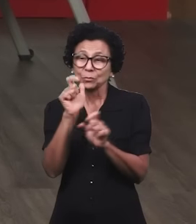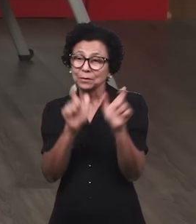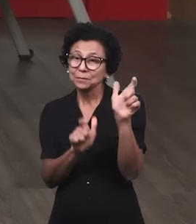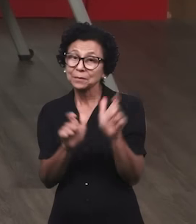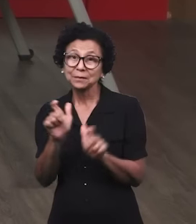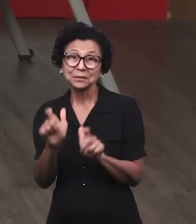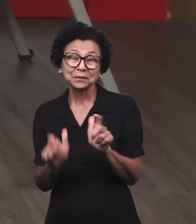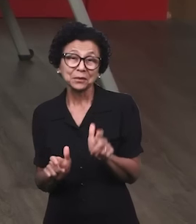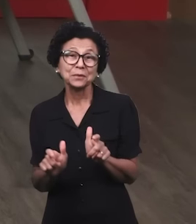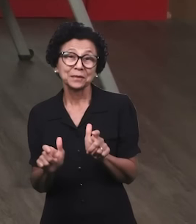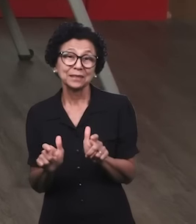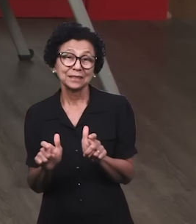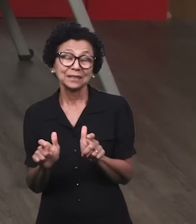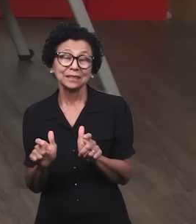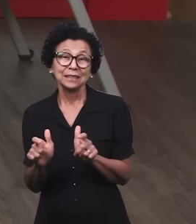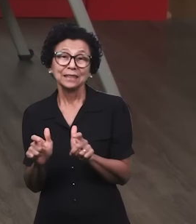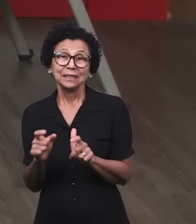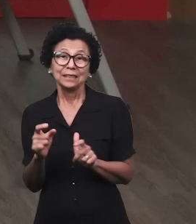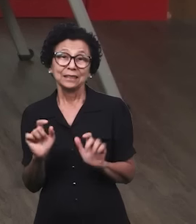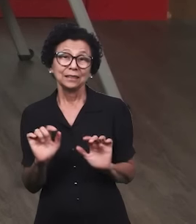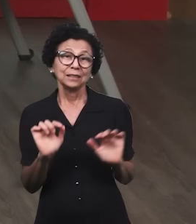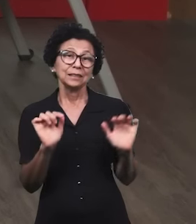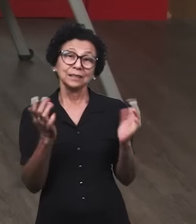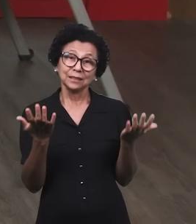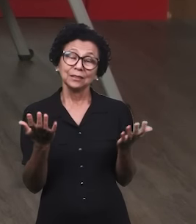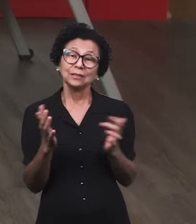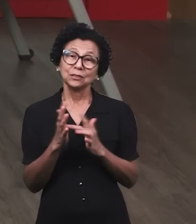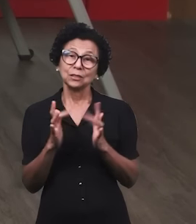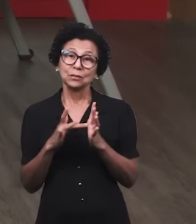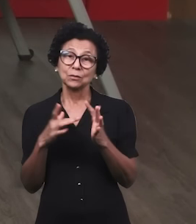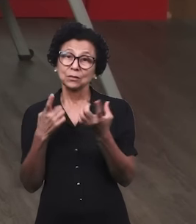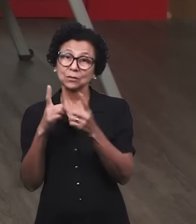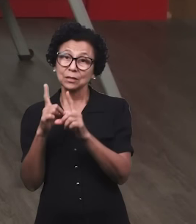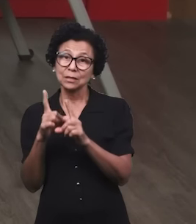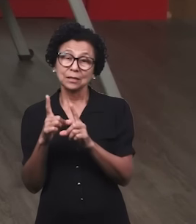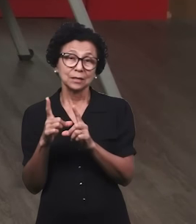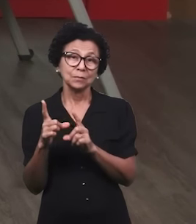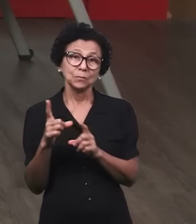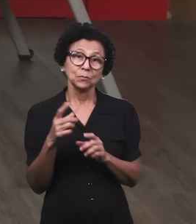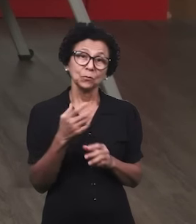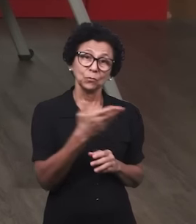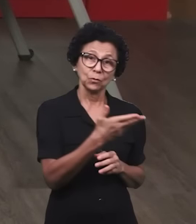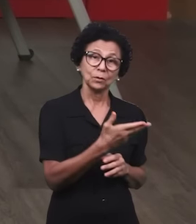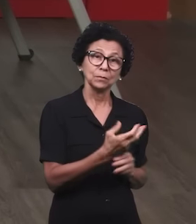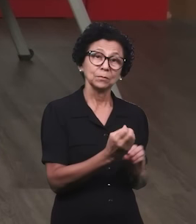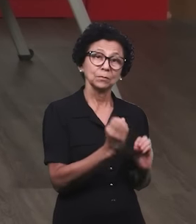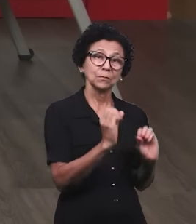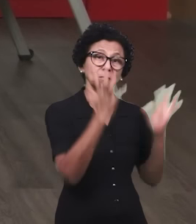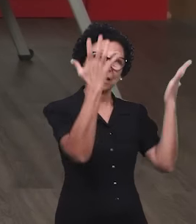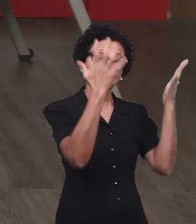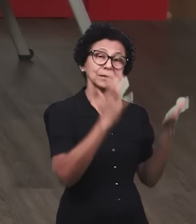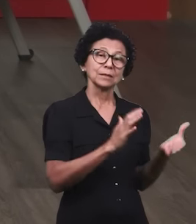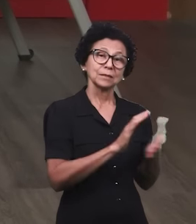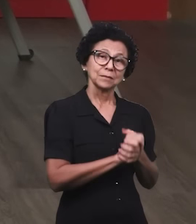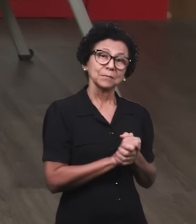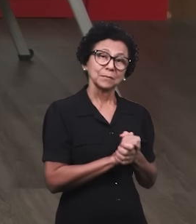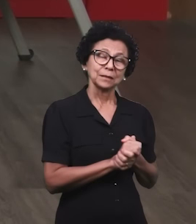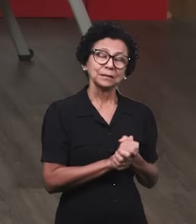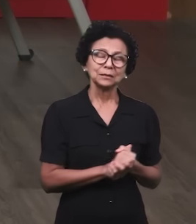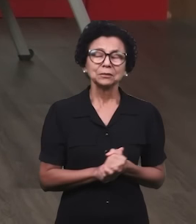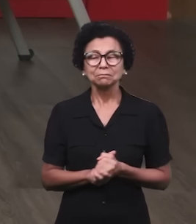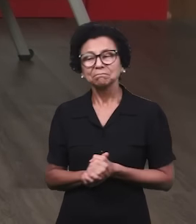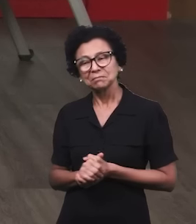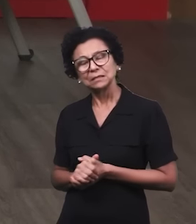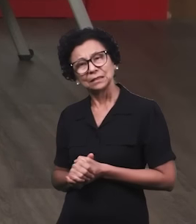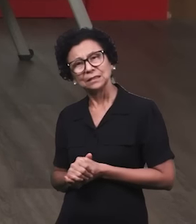foi naquele casamento junto com os seus discípulos, né? E em cada oportunidade,